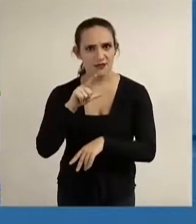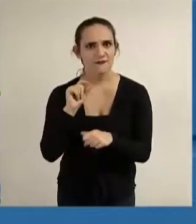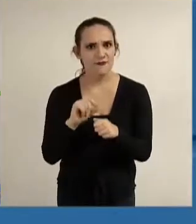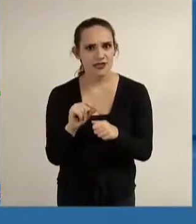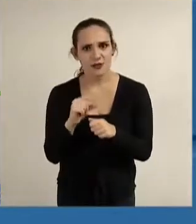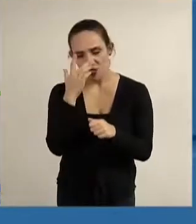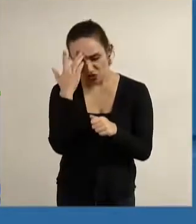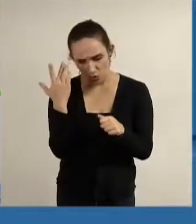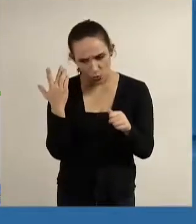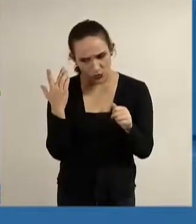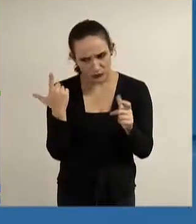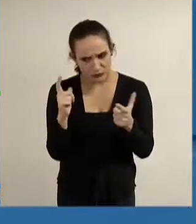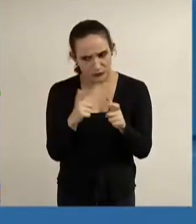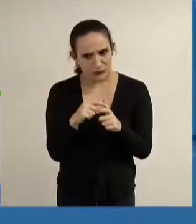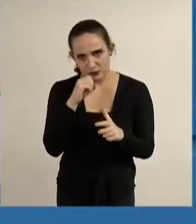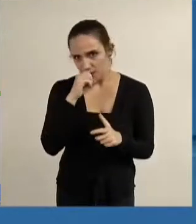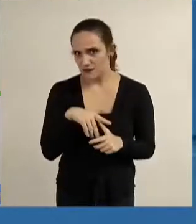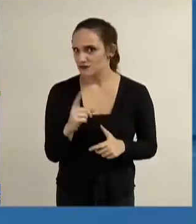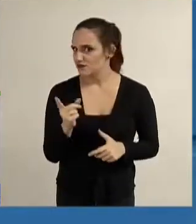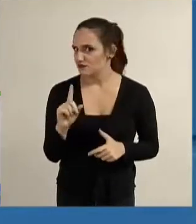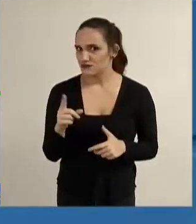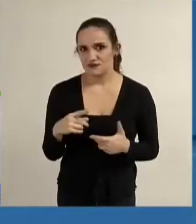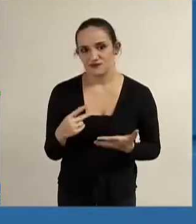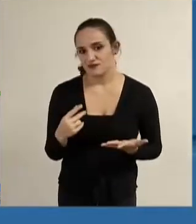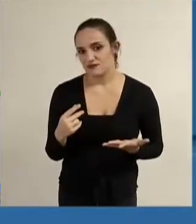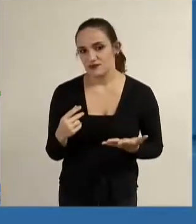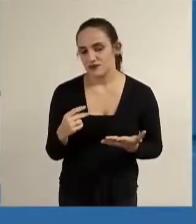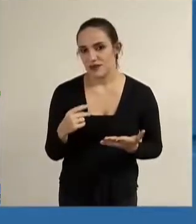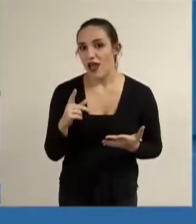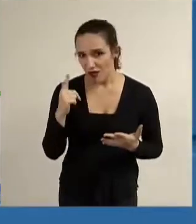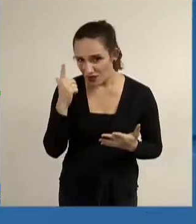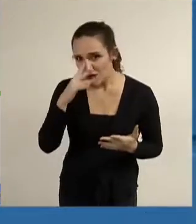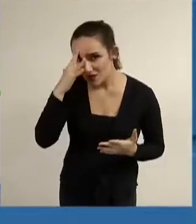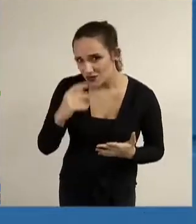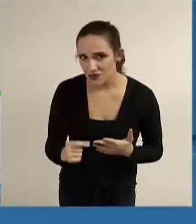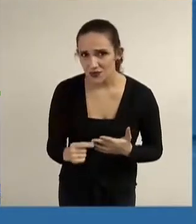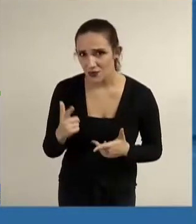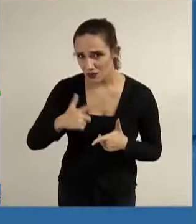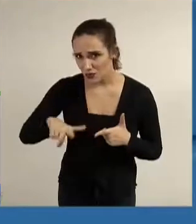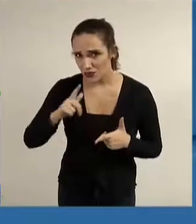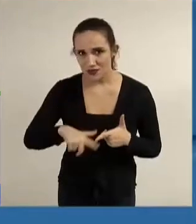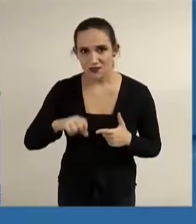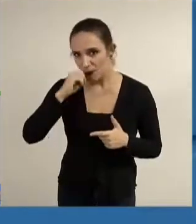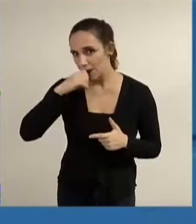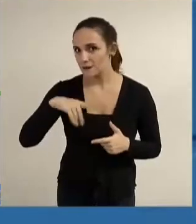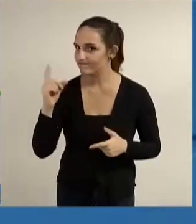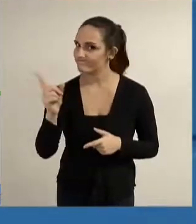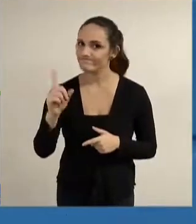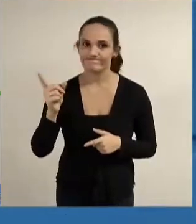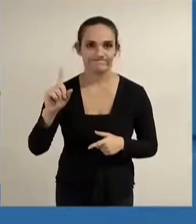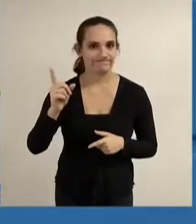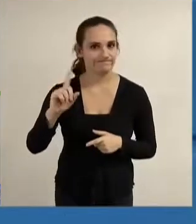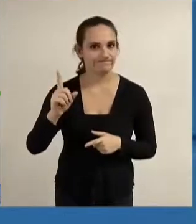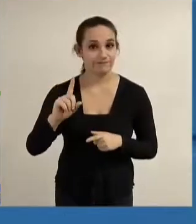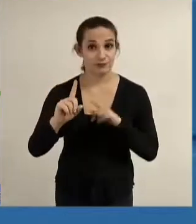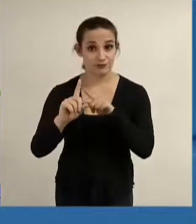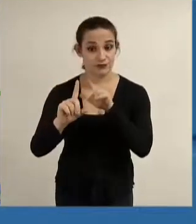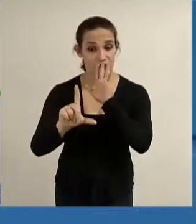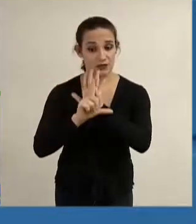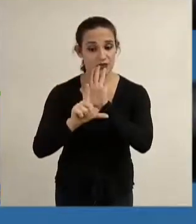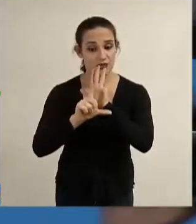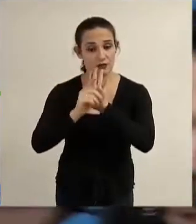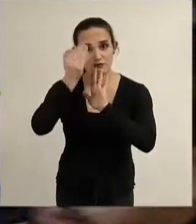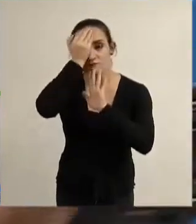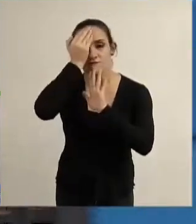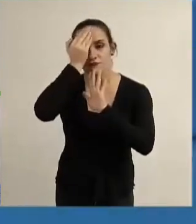modificação no cumprimento da pena pura e simplesmente que resolve o problema da violência. A Lei Maria da Penha foi